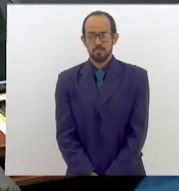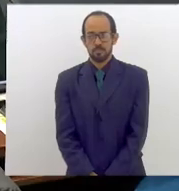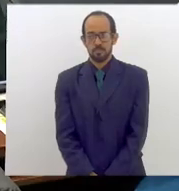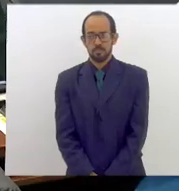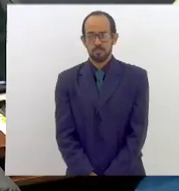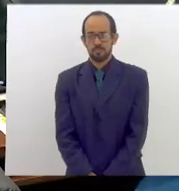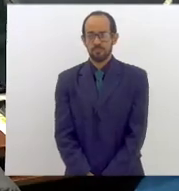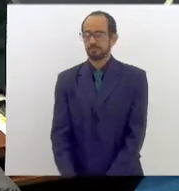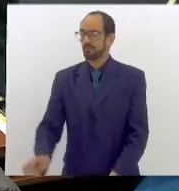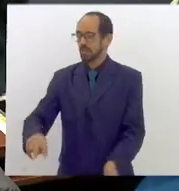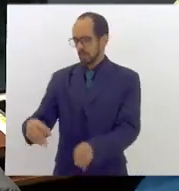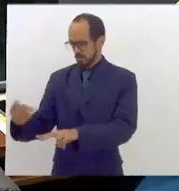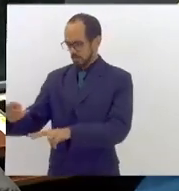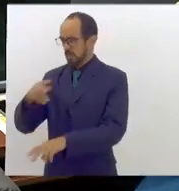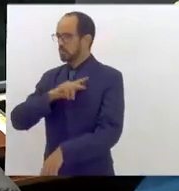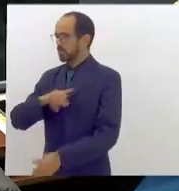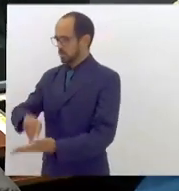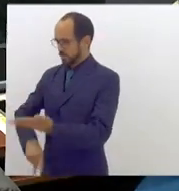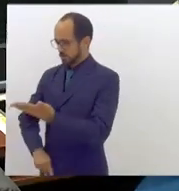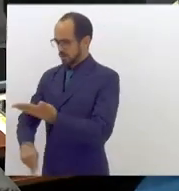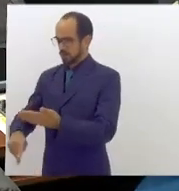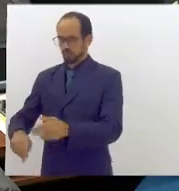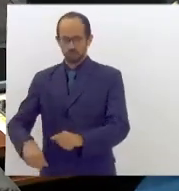para encaminhar presidente